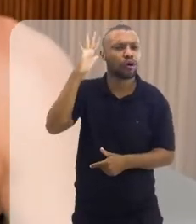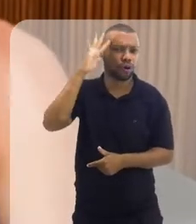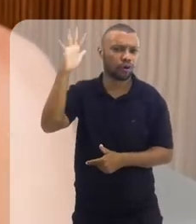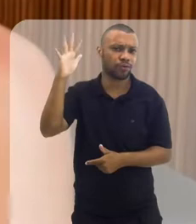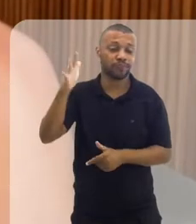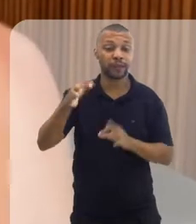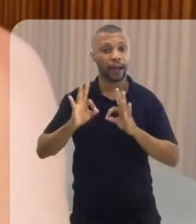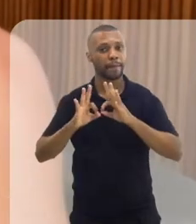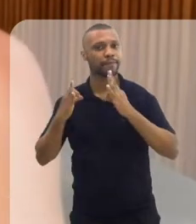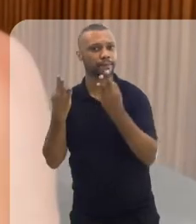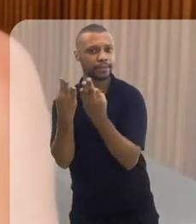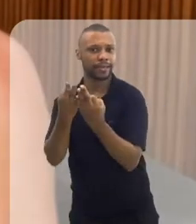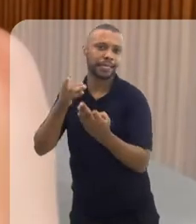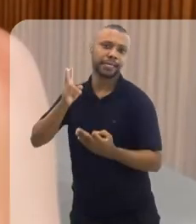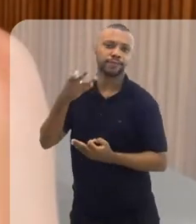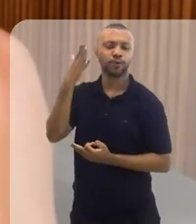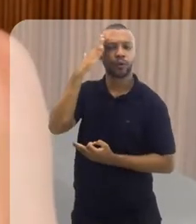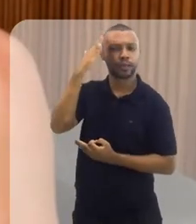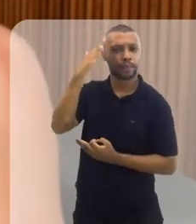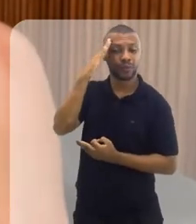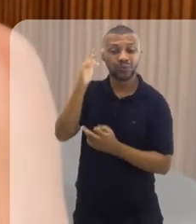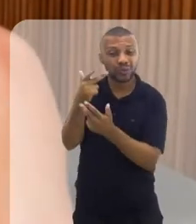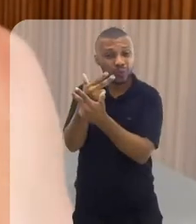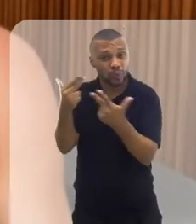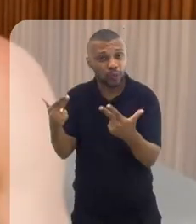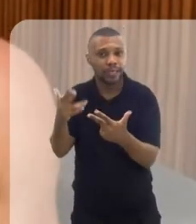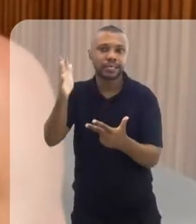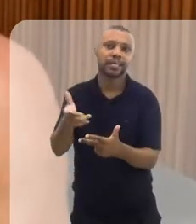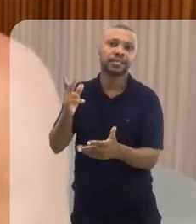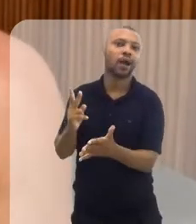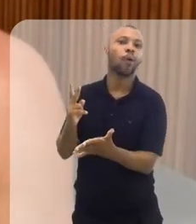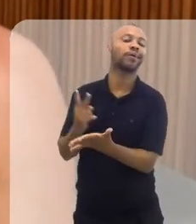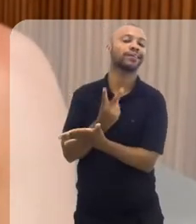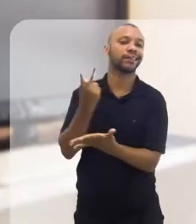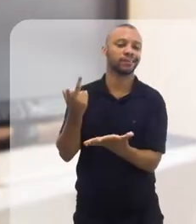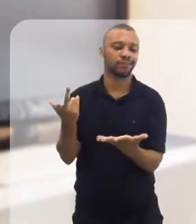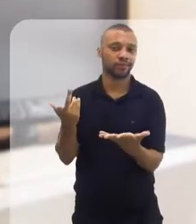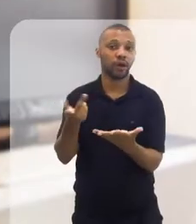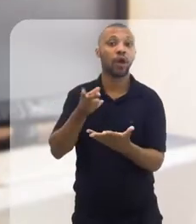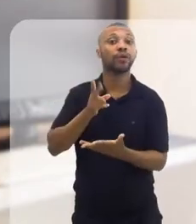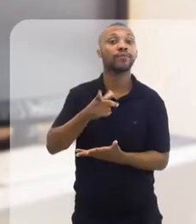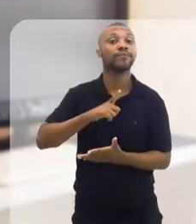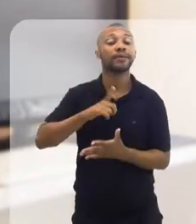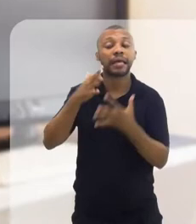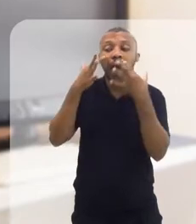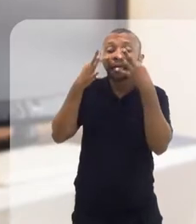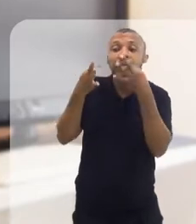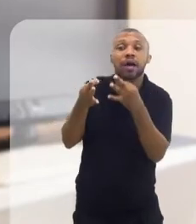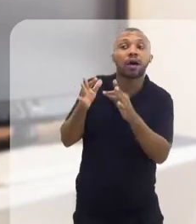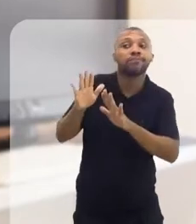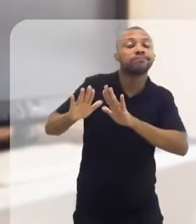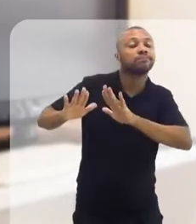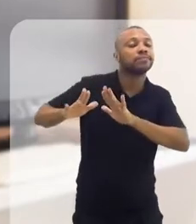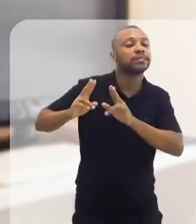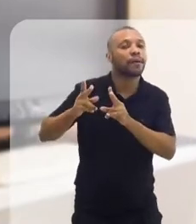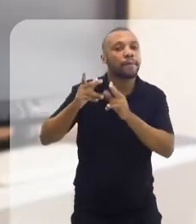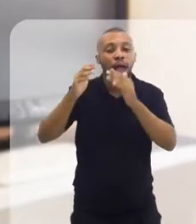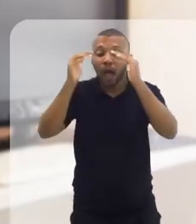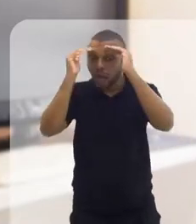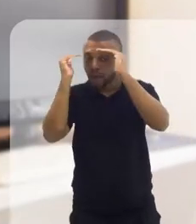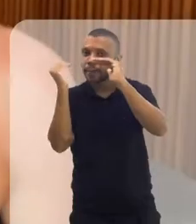meio que ficou sabendo quando as coisas já tinham acontecido. Eu sempre tomei esse cuidado de ser